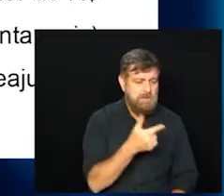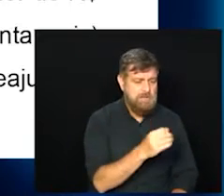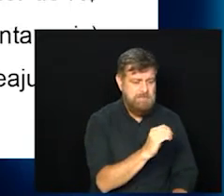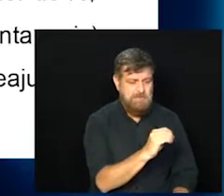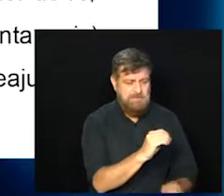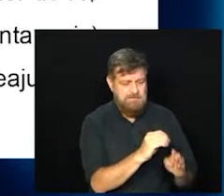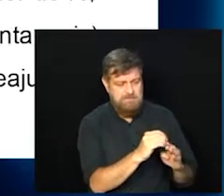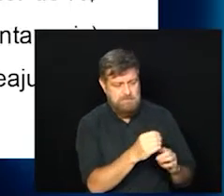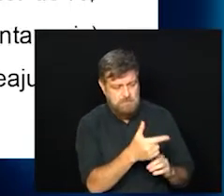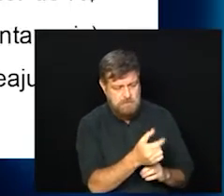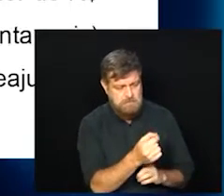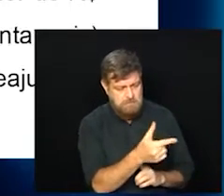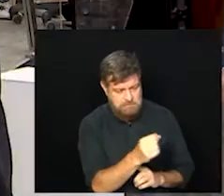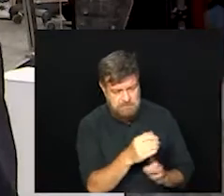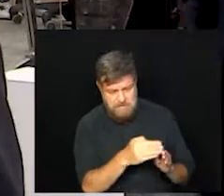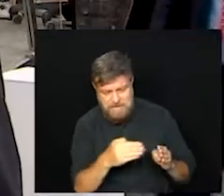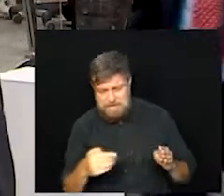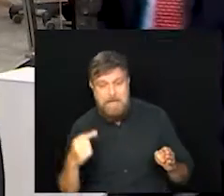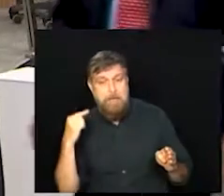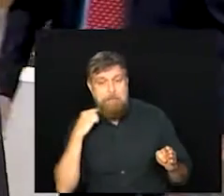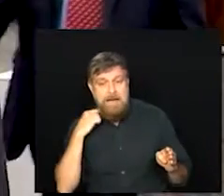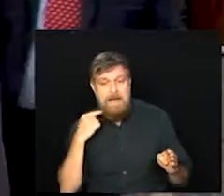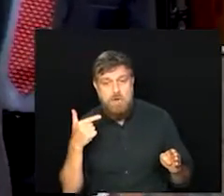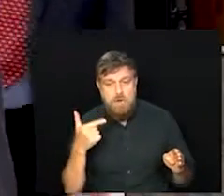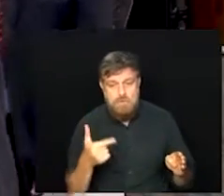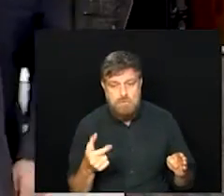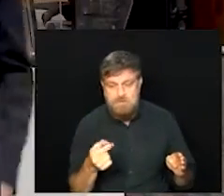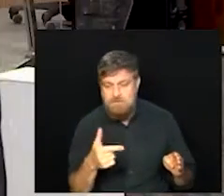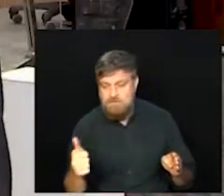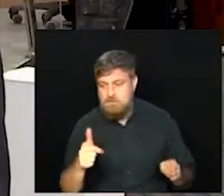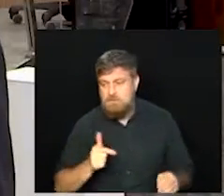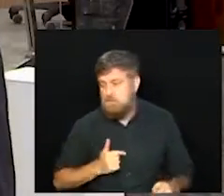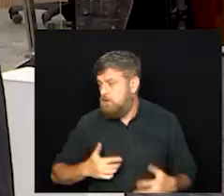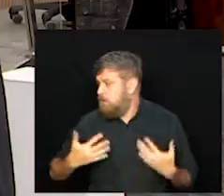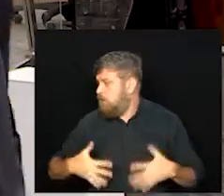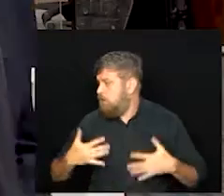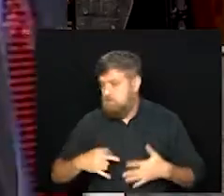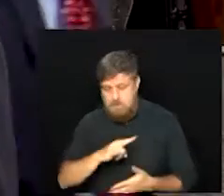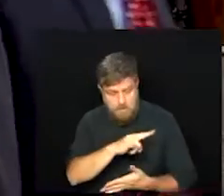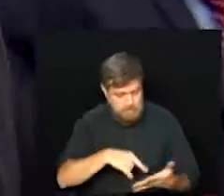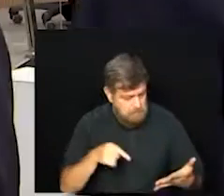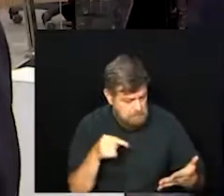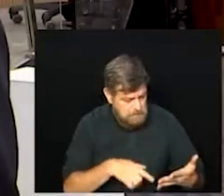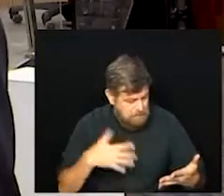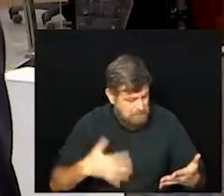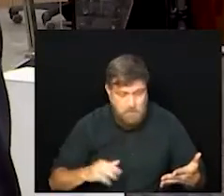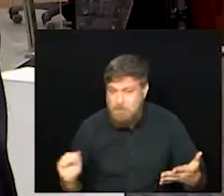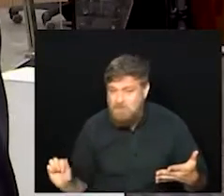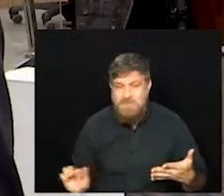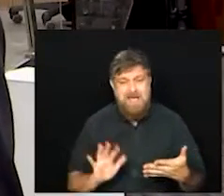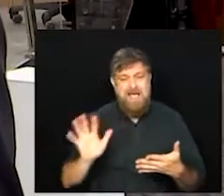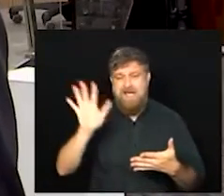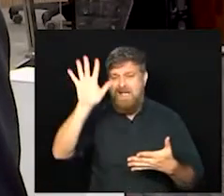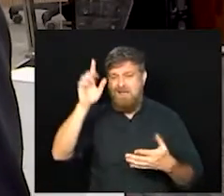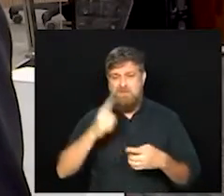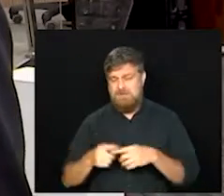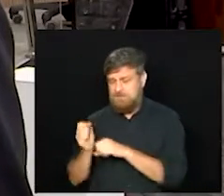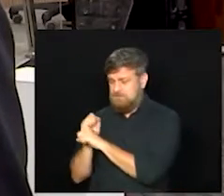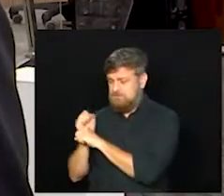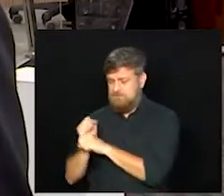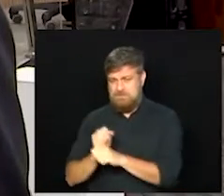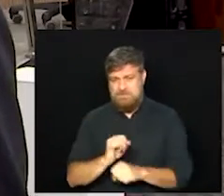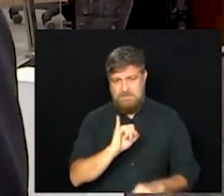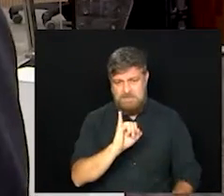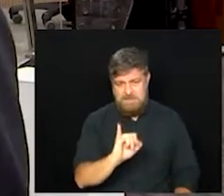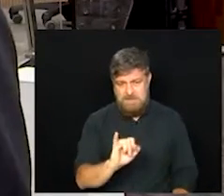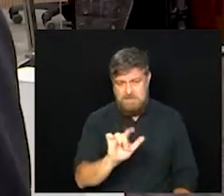a maio de 2021. Isso causou um desequilíbrio no contrato muito grande, até porque nos últimos anos o IGPM era